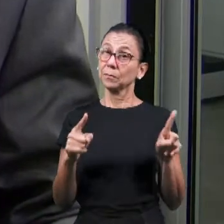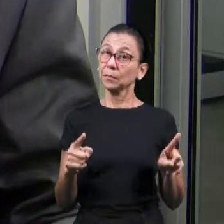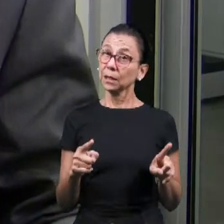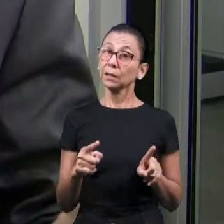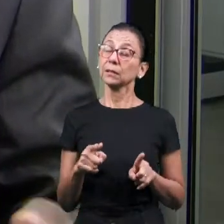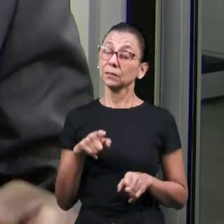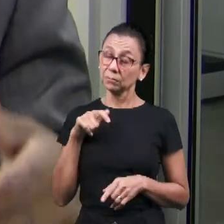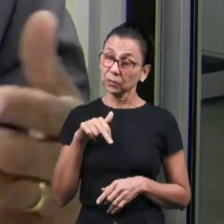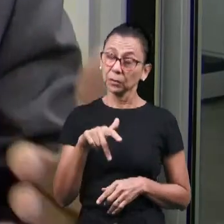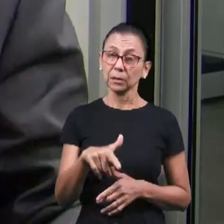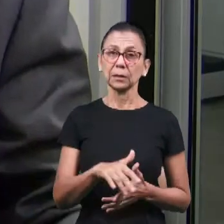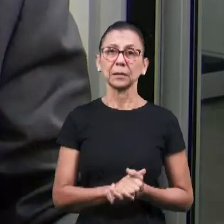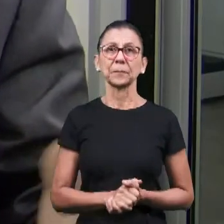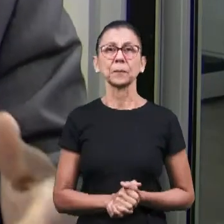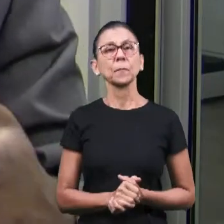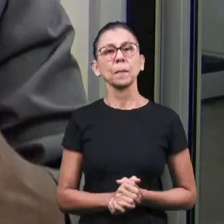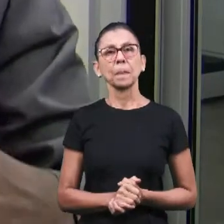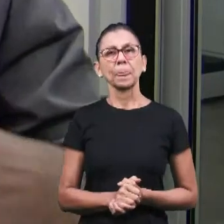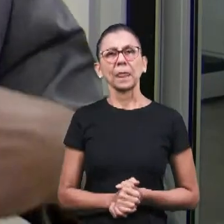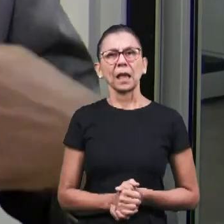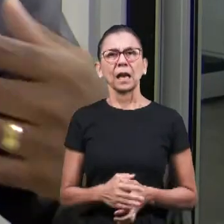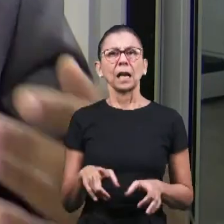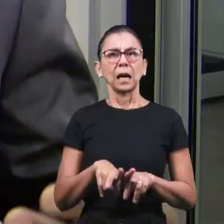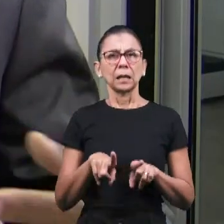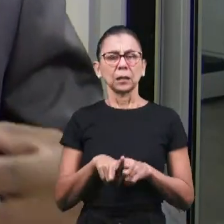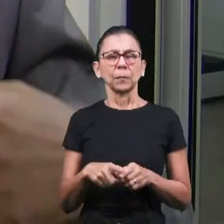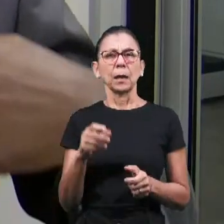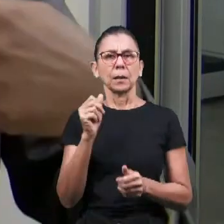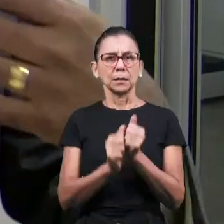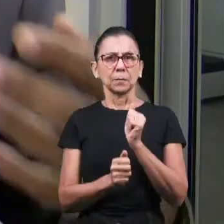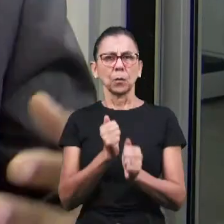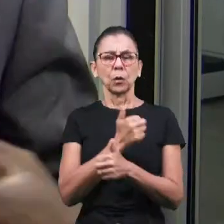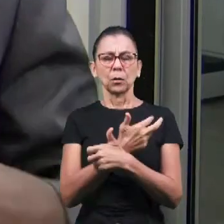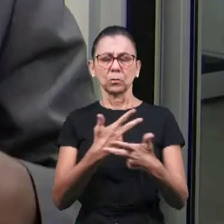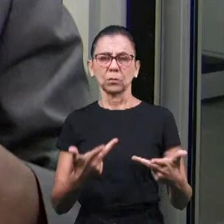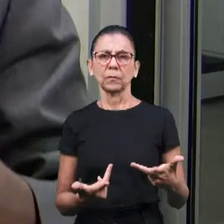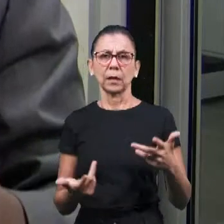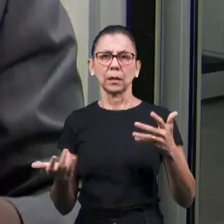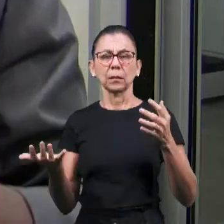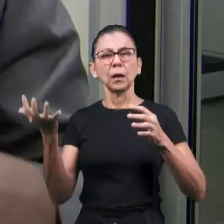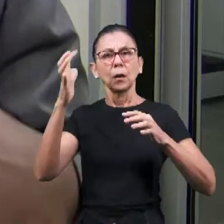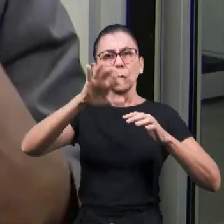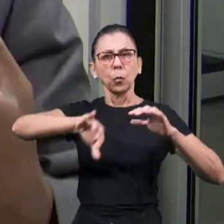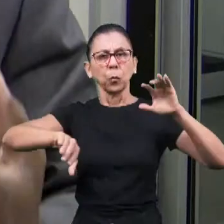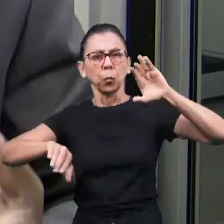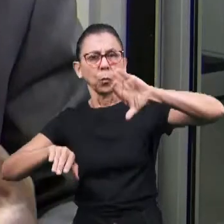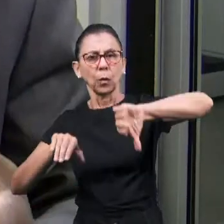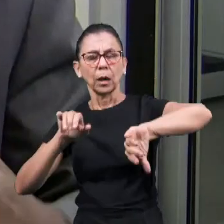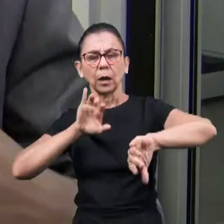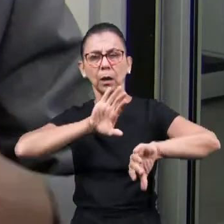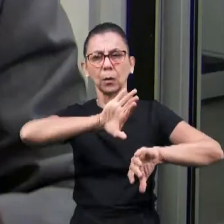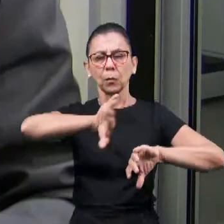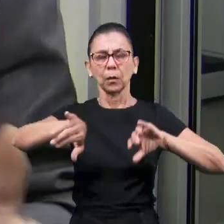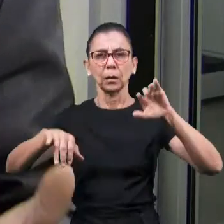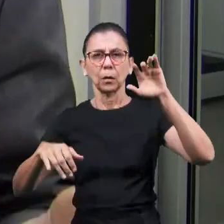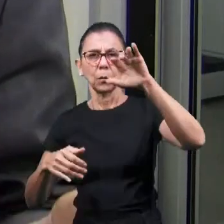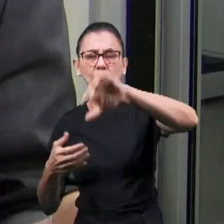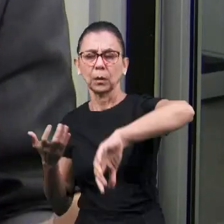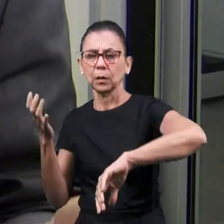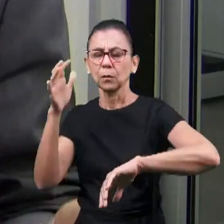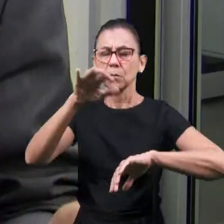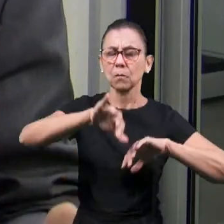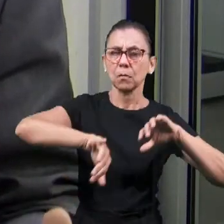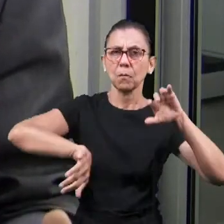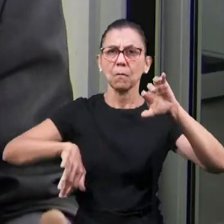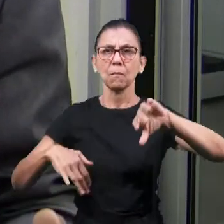Nunca fiz natação. Comecei a fazer natação para ver se melhorava o corpo. Aí comecei a fazer exercício, comecei a comer salada,